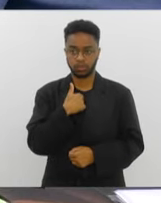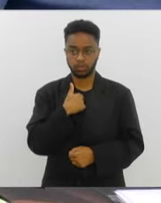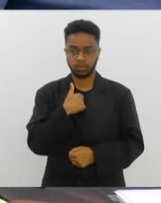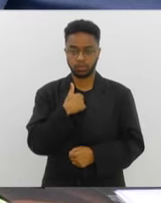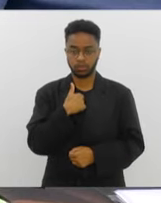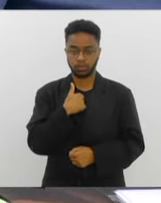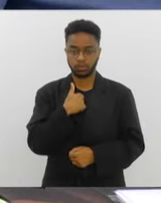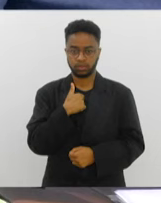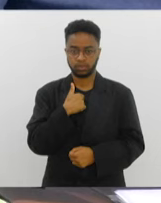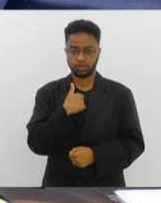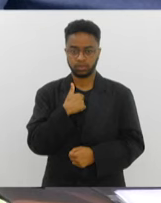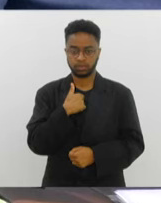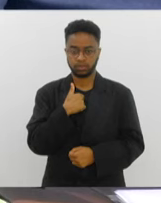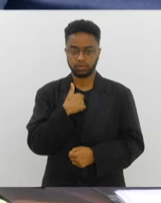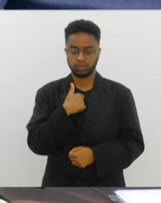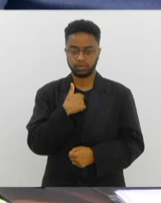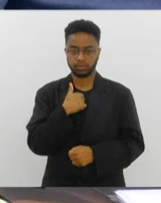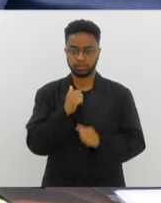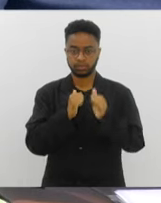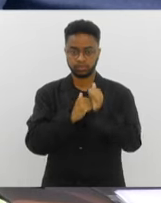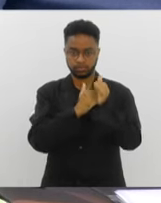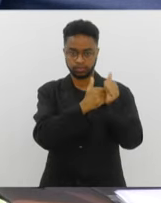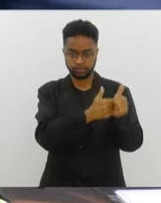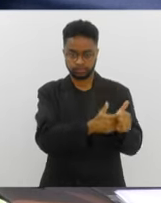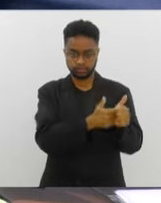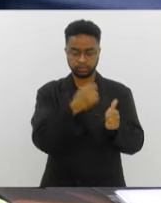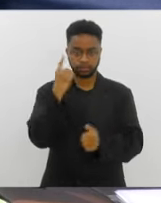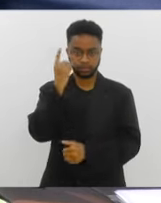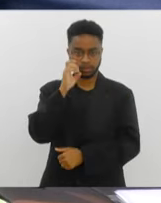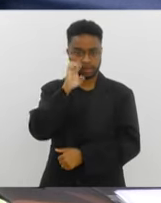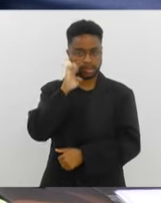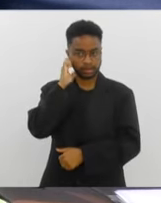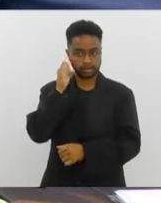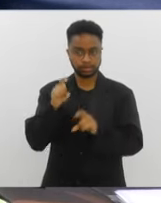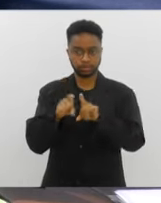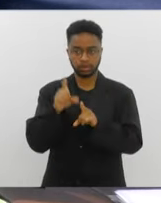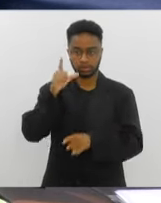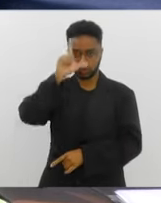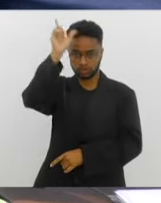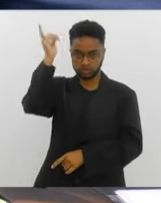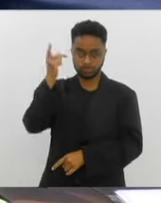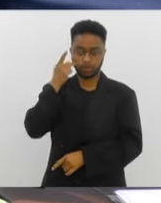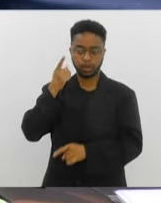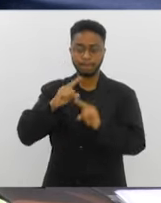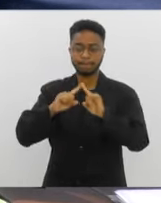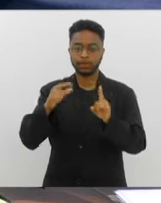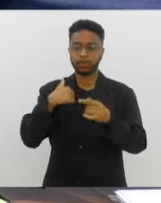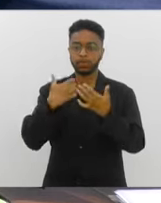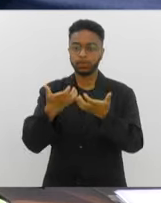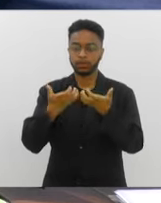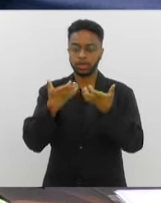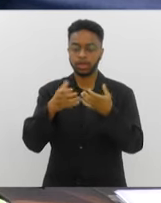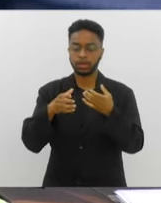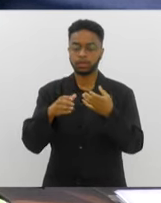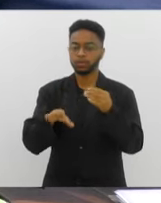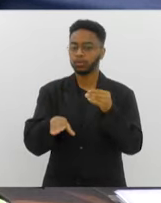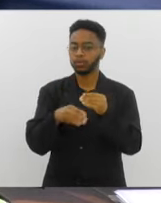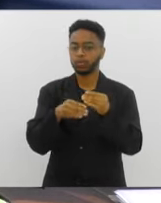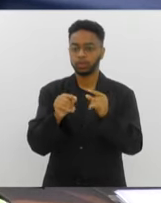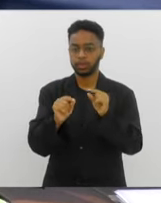vou acompanhar a deputada Élica, o deputado Luiz Paulo, mas eu quero fazer uma ressalva aqui, é o seguinte...